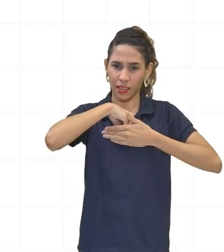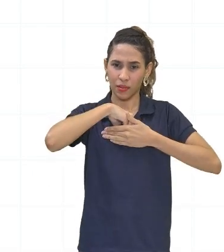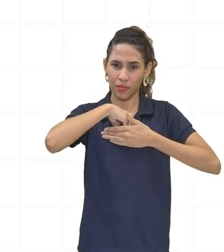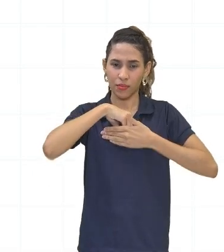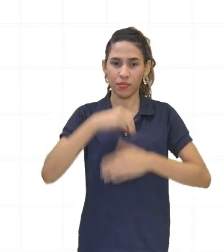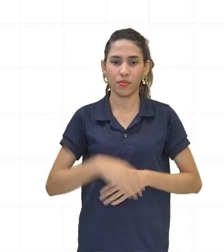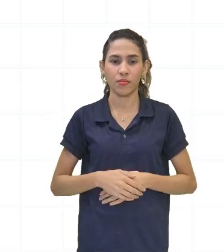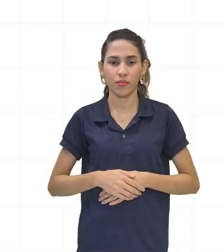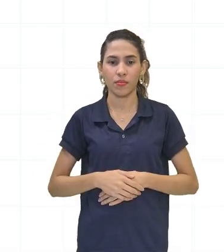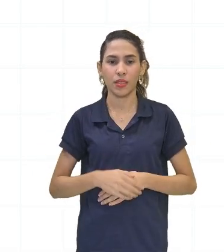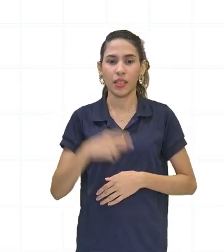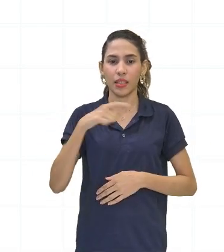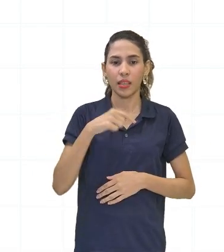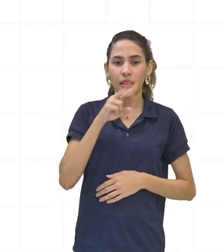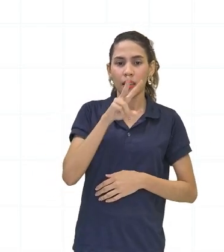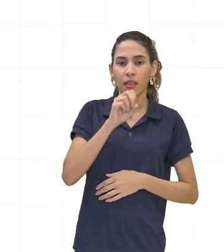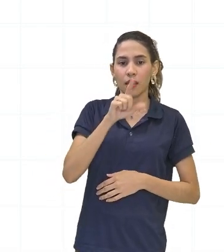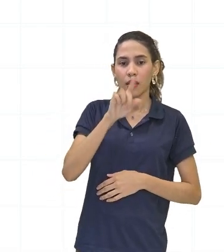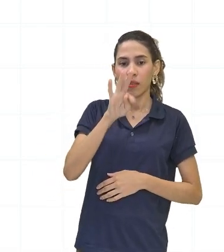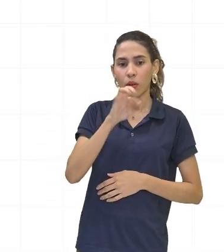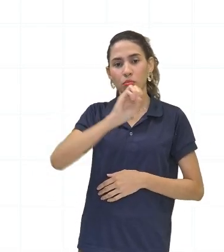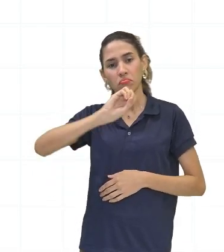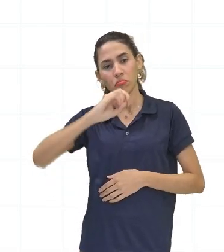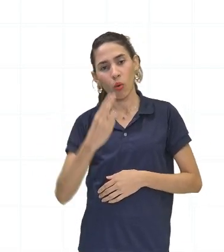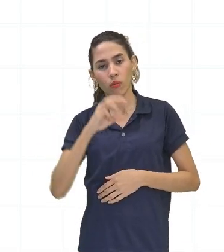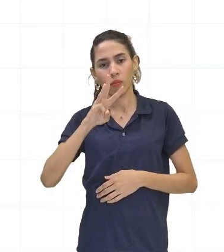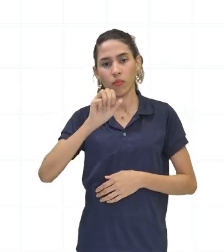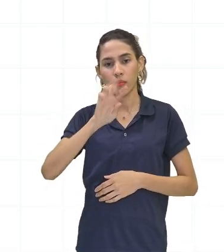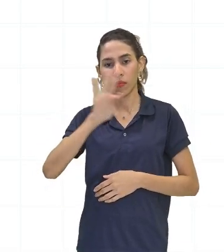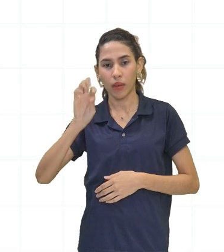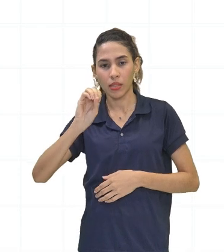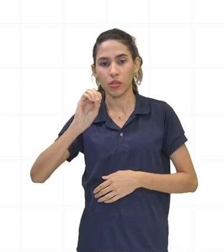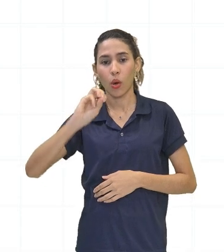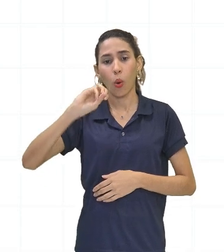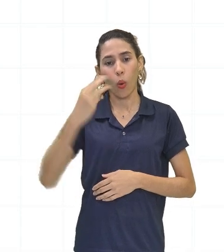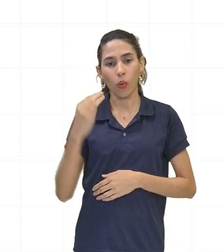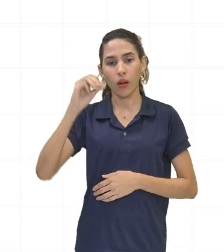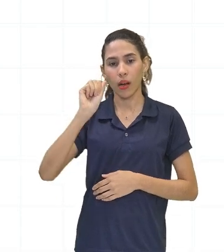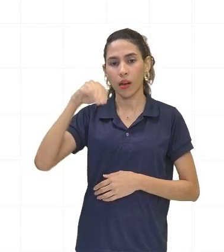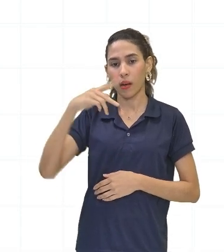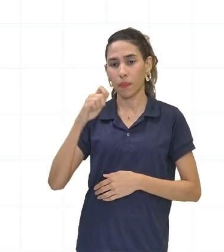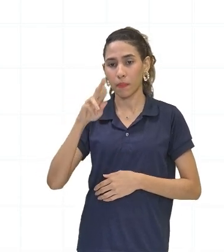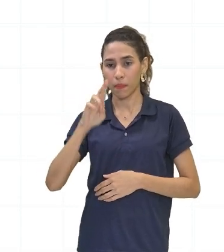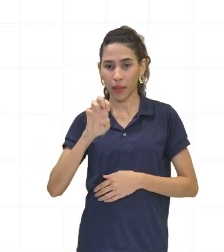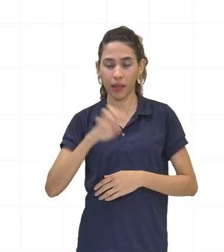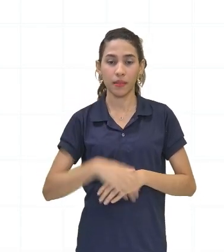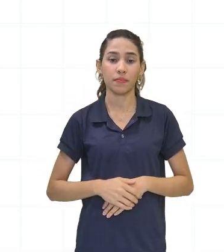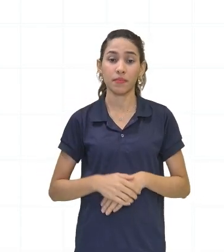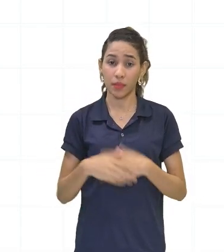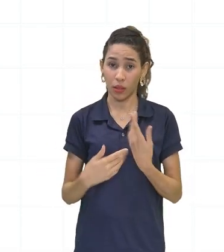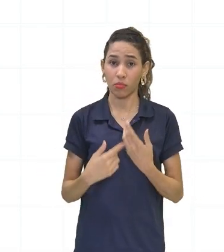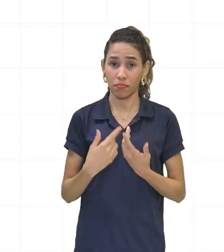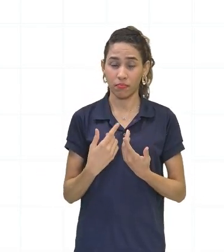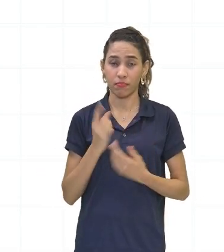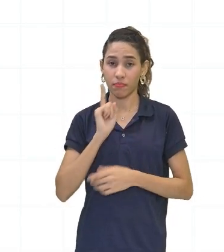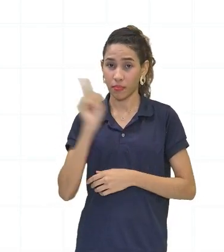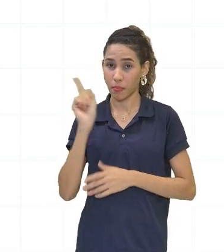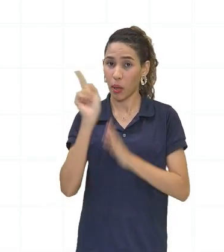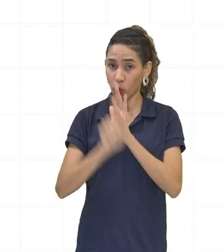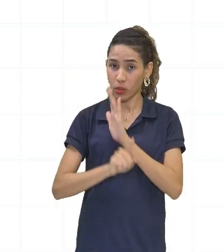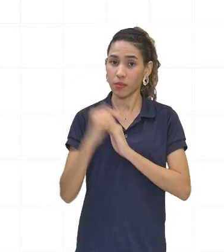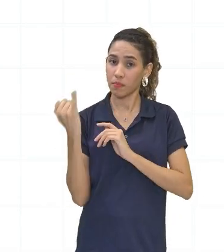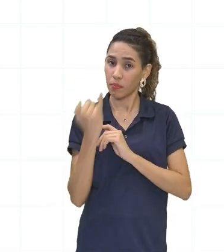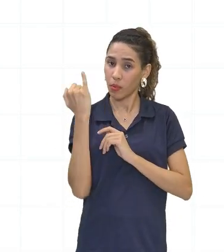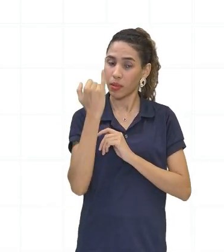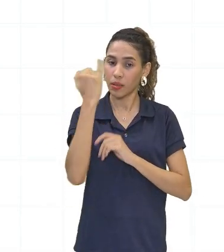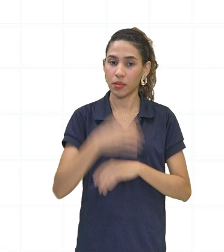esses questionamentos são importantes. Aí você tem, por que é que os choques elétricos são perigosos?